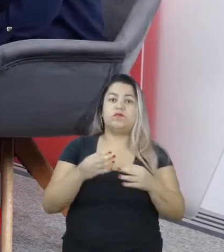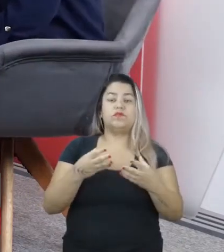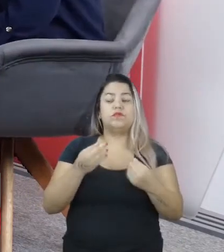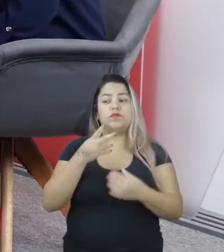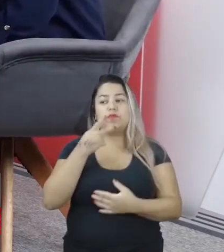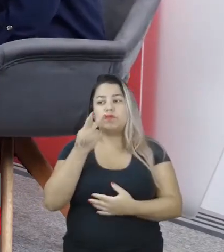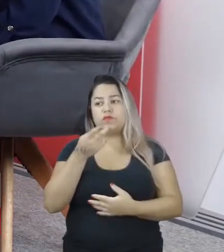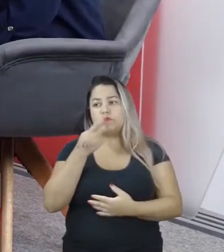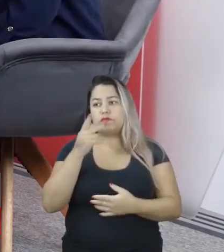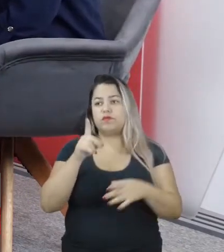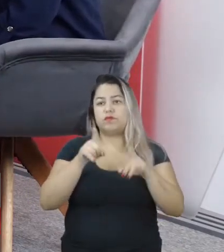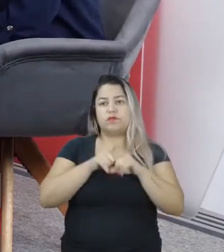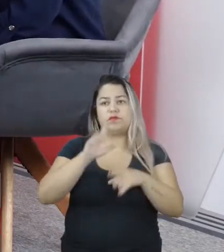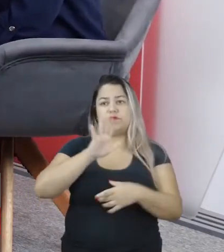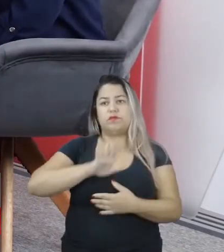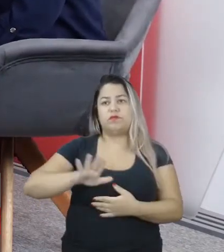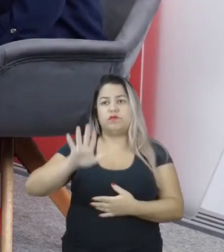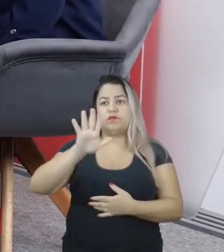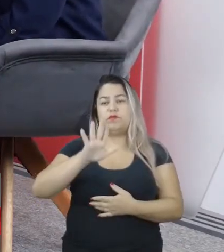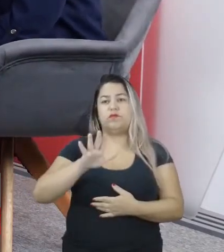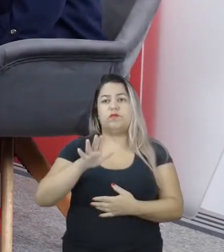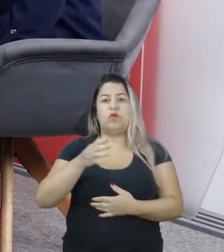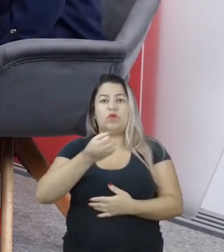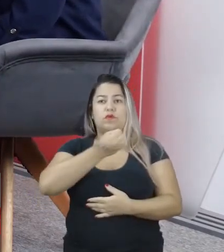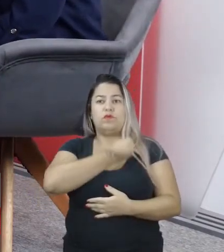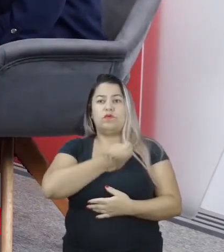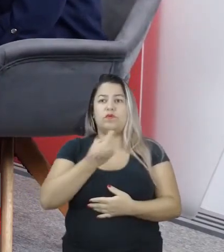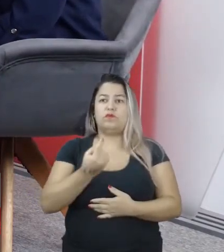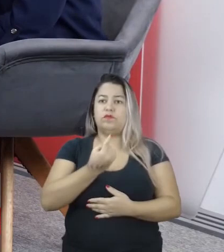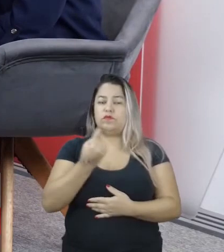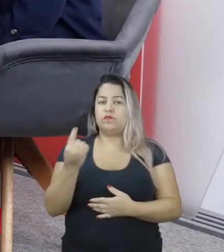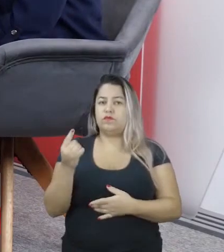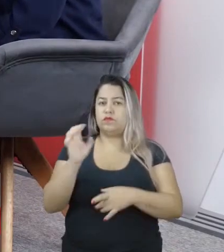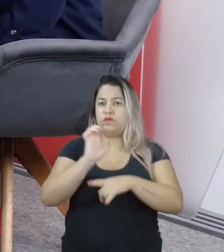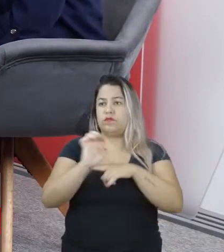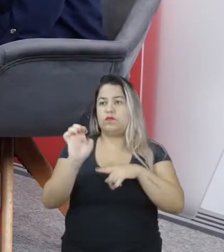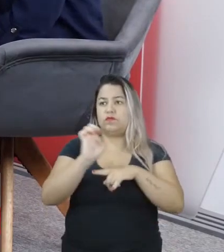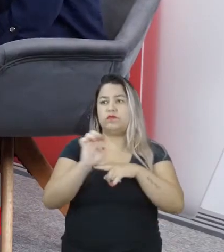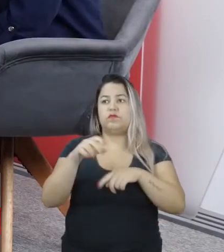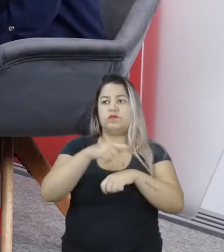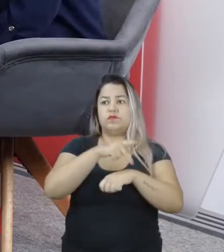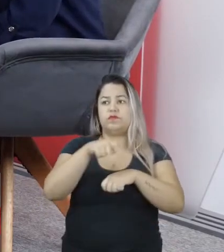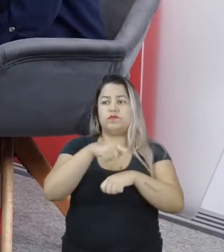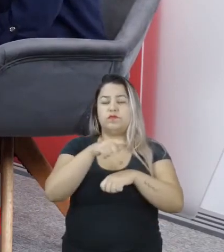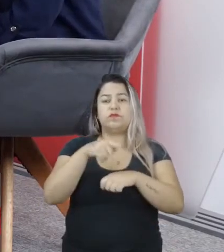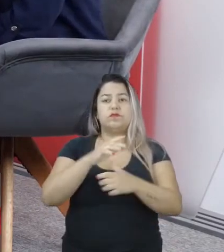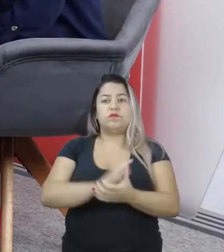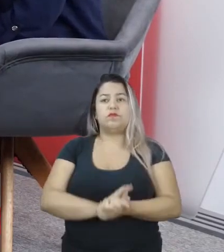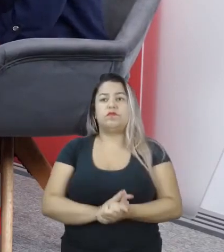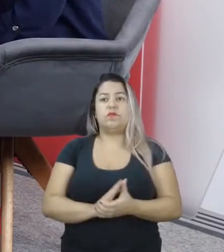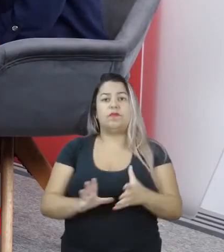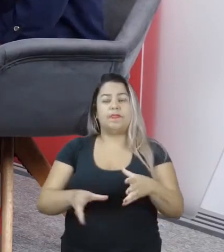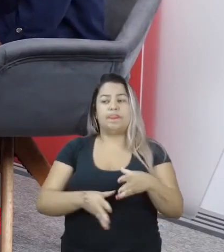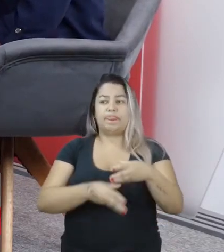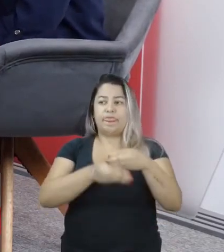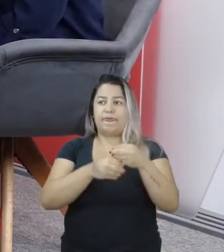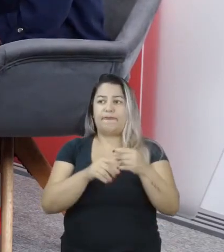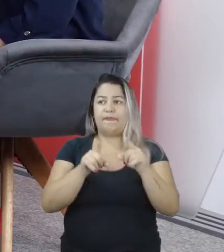falada aí, que tem padrão nacional e número único para todos os estados do país. Eu queria saber como é que está a